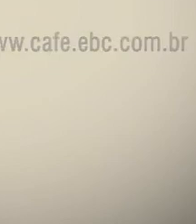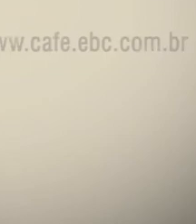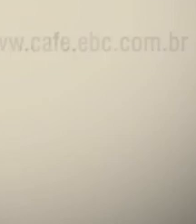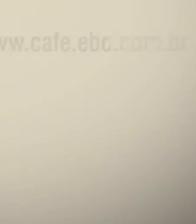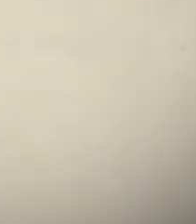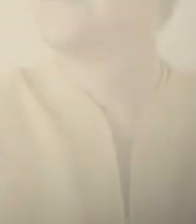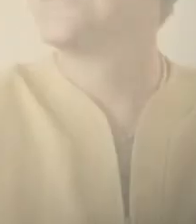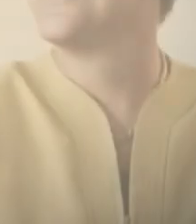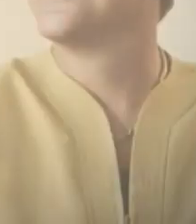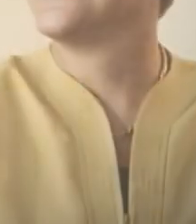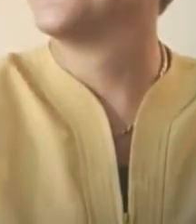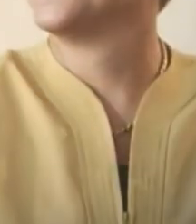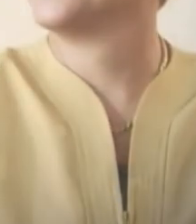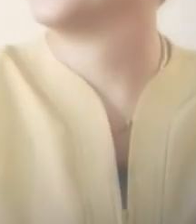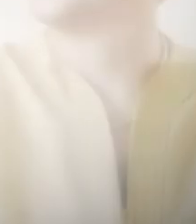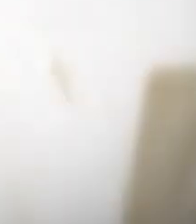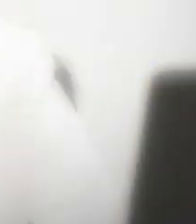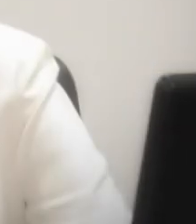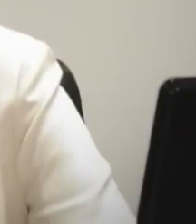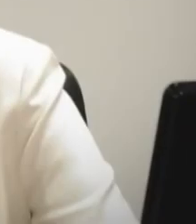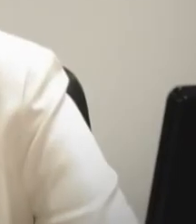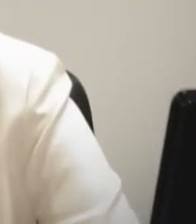www.acafe.org.br e